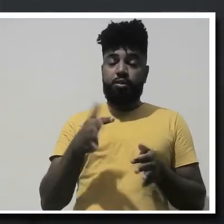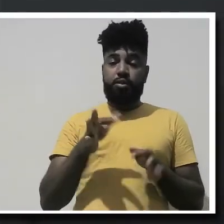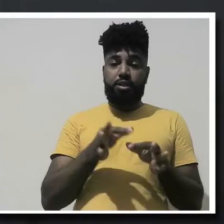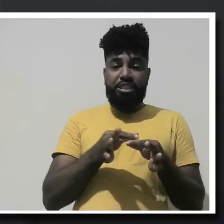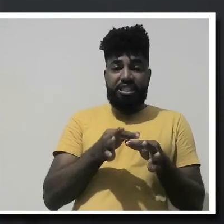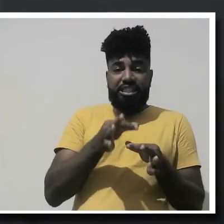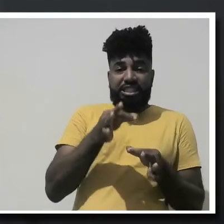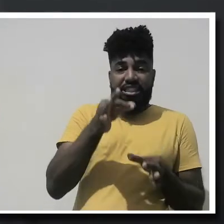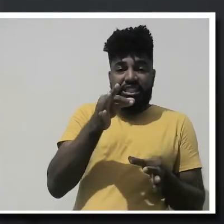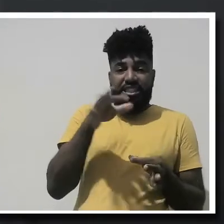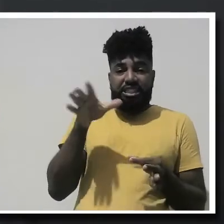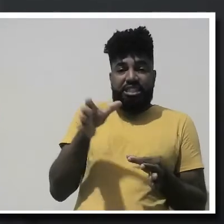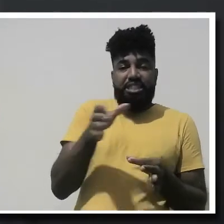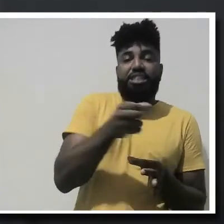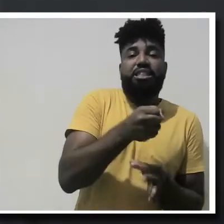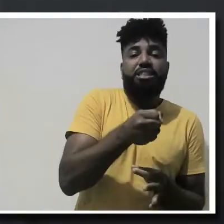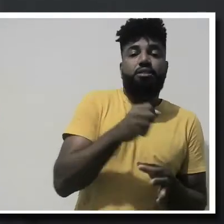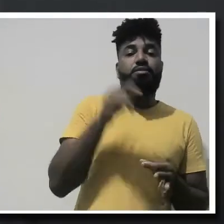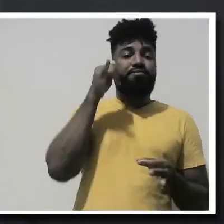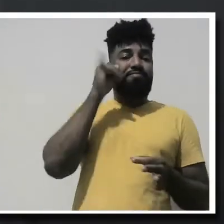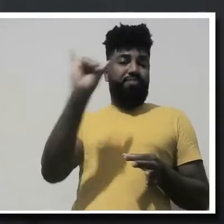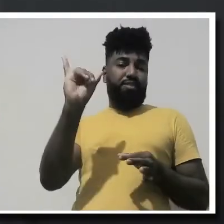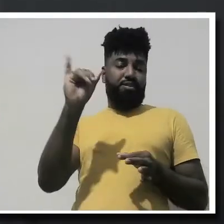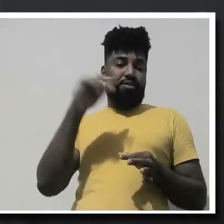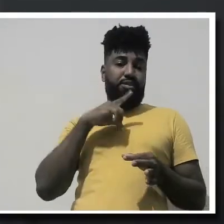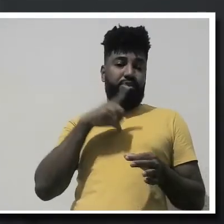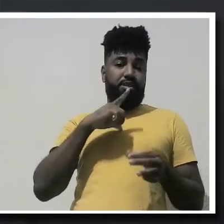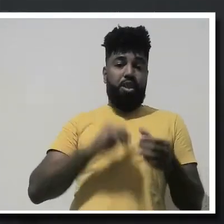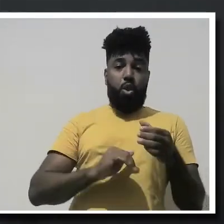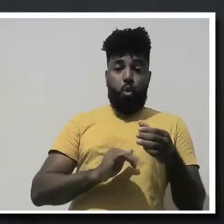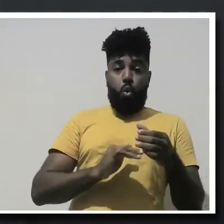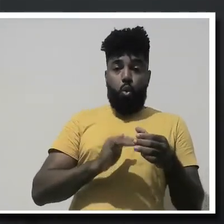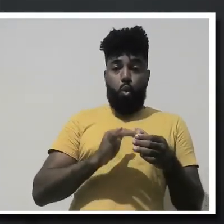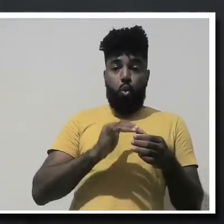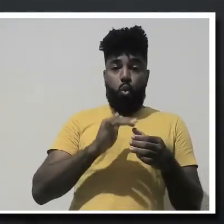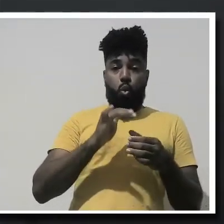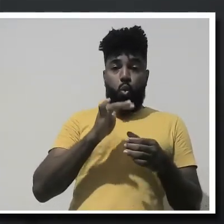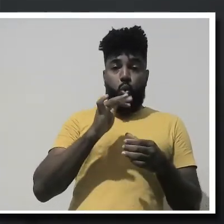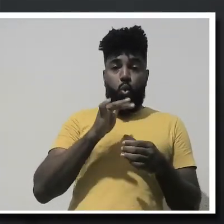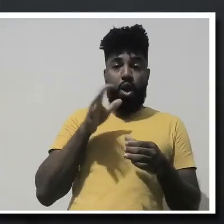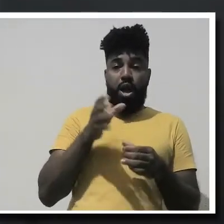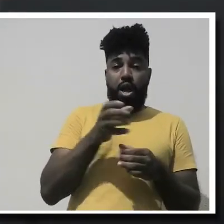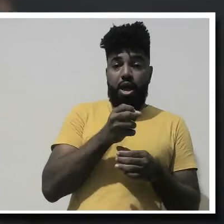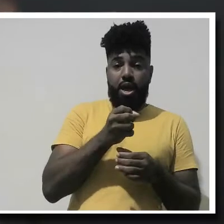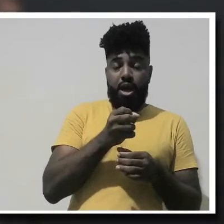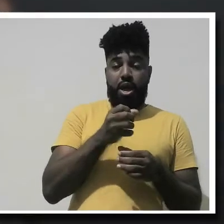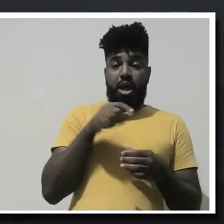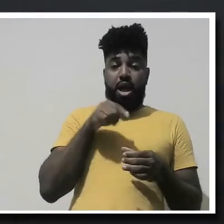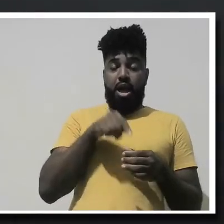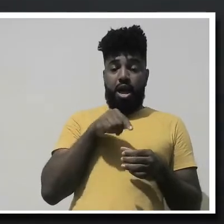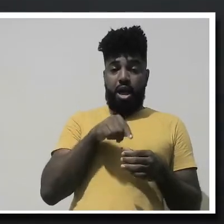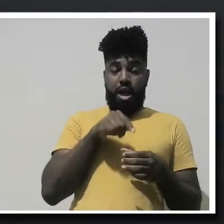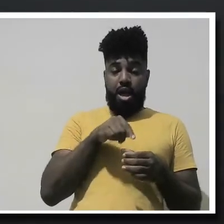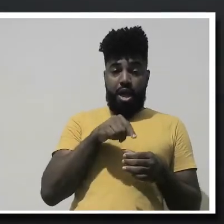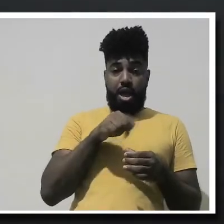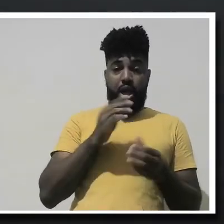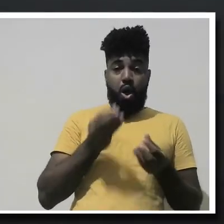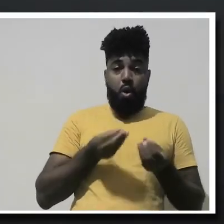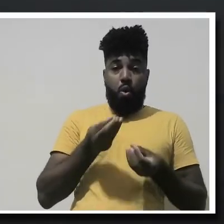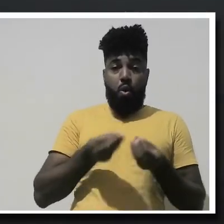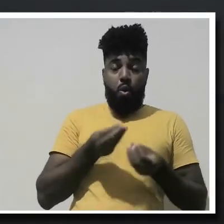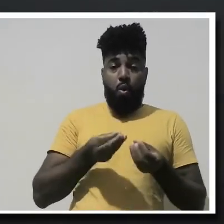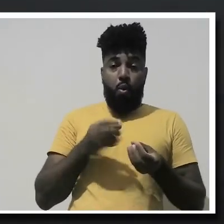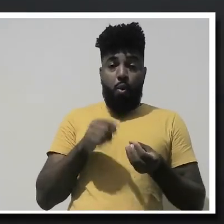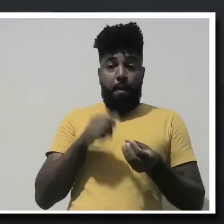nunca pegar pela haste estreita, por esse pescoço dele, né? Porque se ele estiver cheio, esse local onde a gente segura forma uma espécie de alavanca